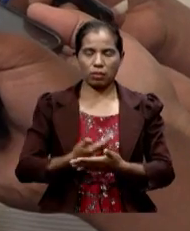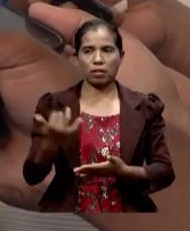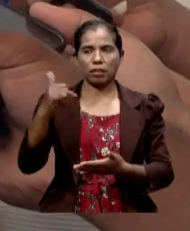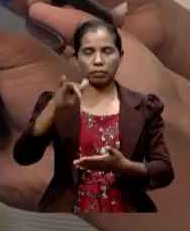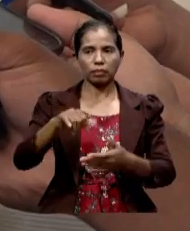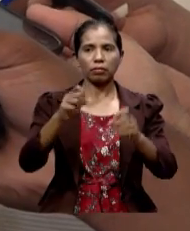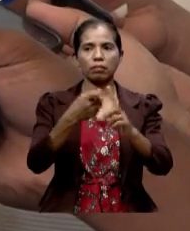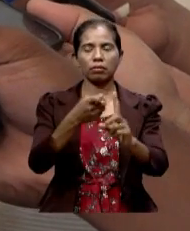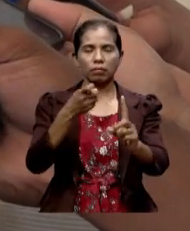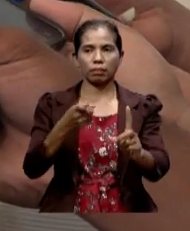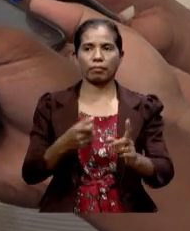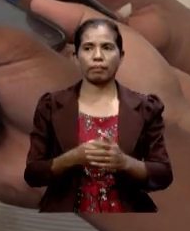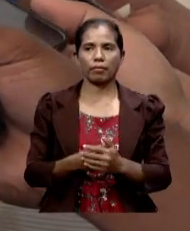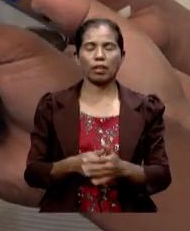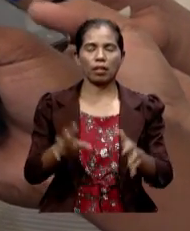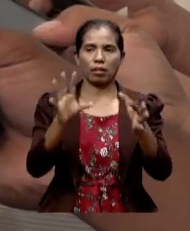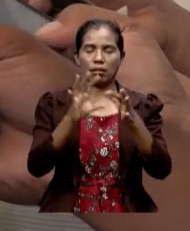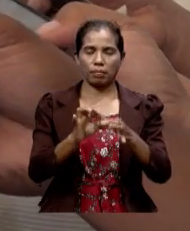uan sira husi membru